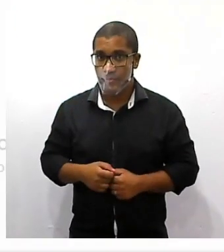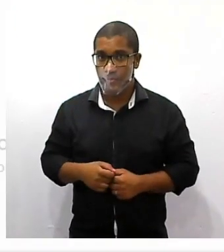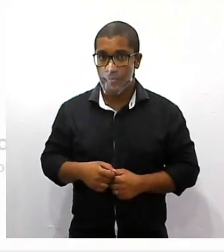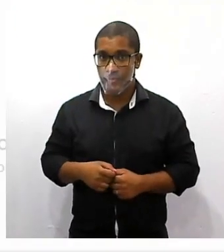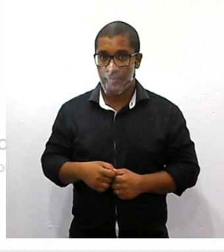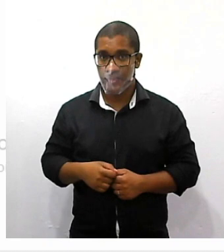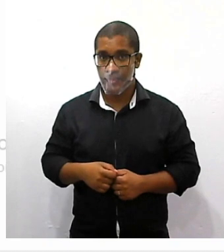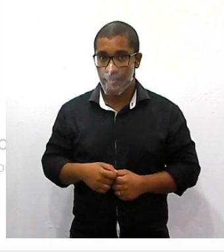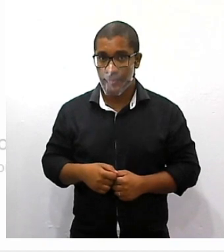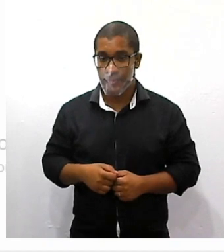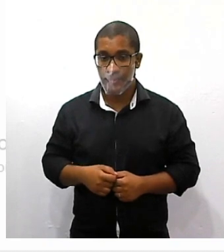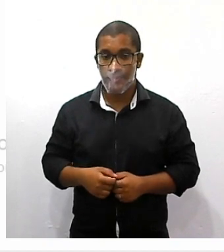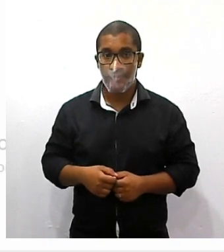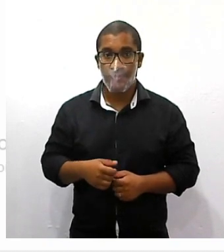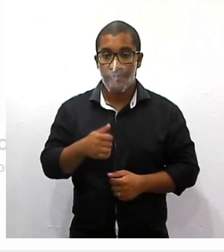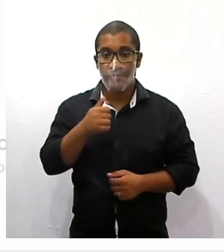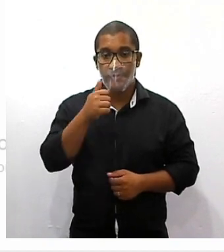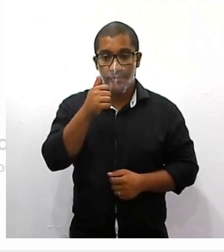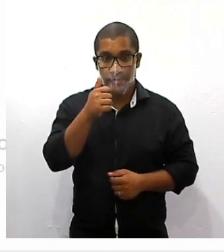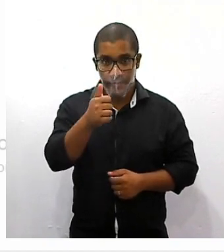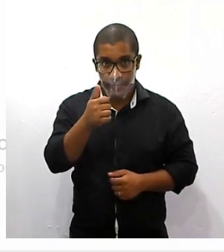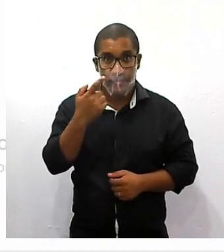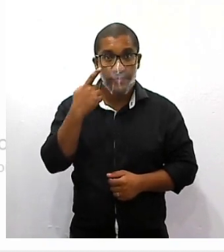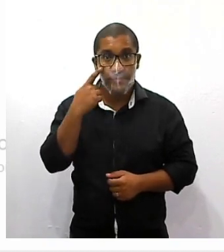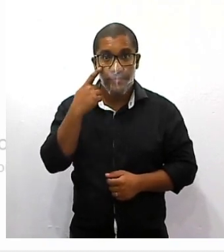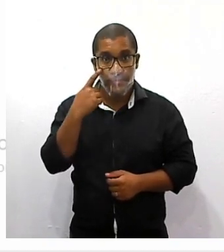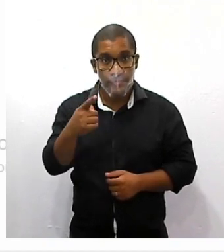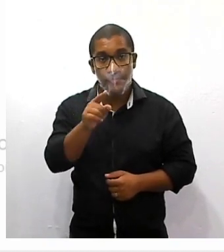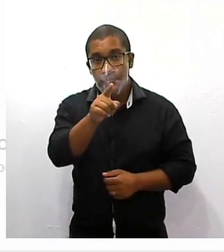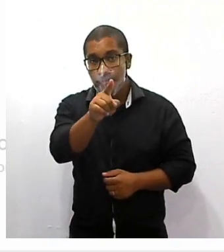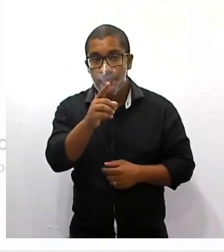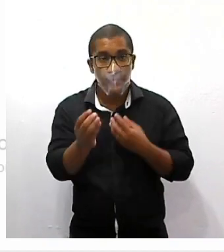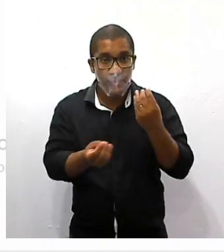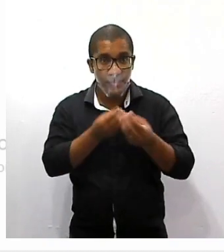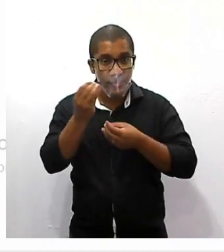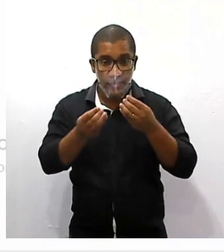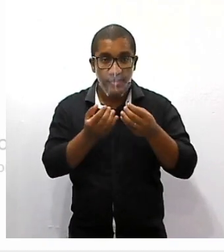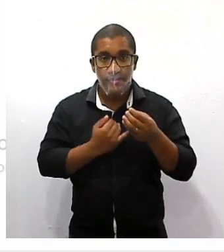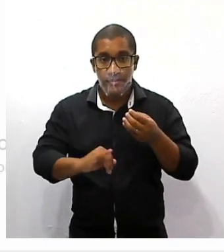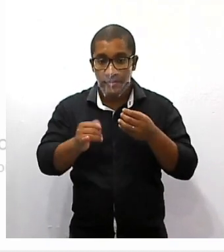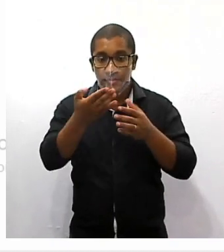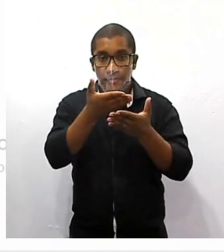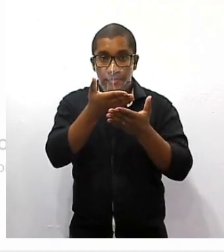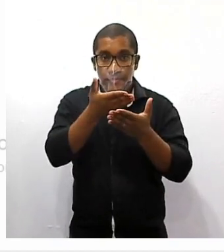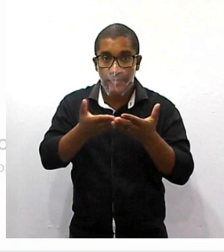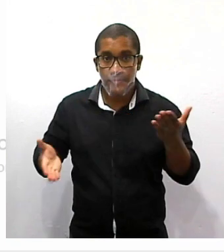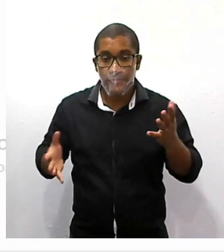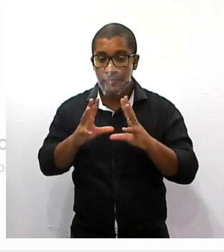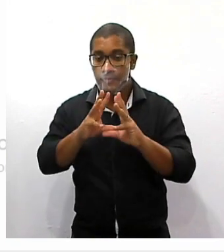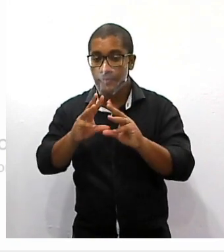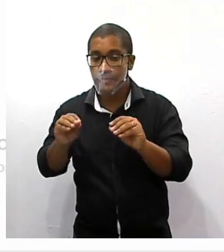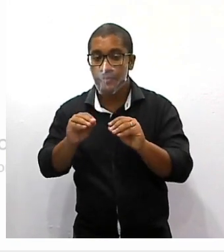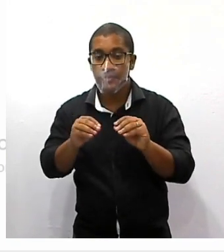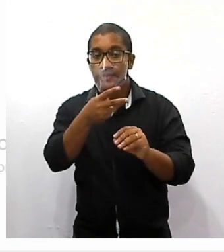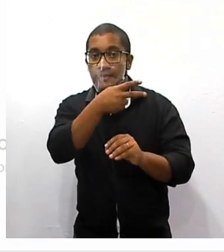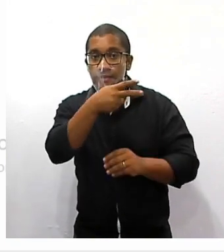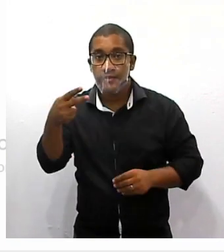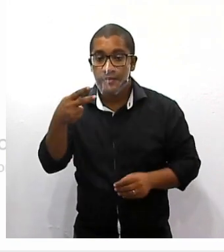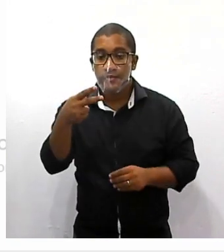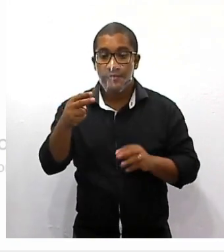na tela, Betinho. Beleza. O primeiro caso é você dizer que a energia dissipada é igual